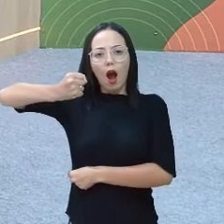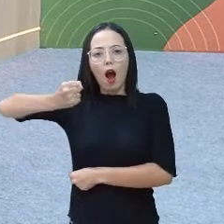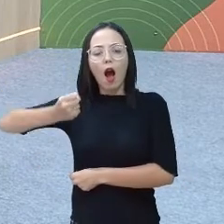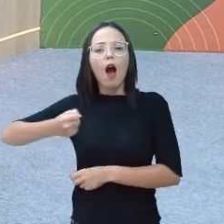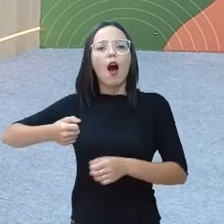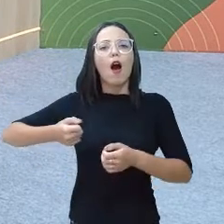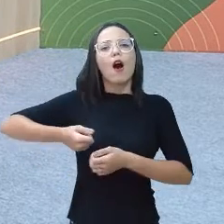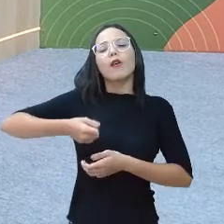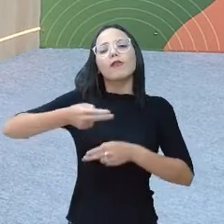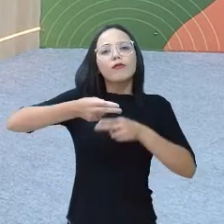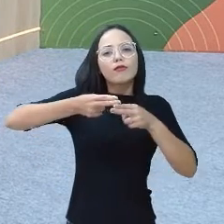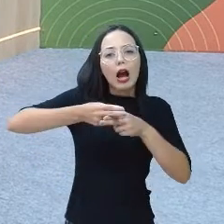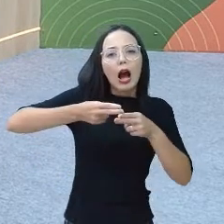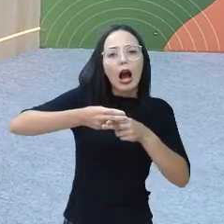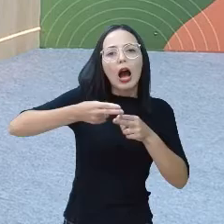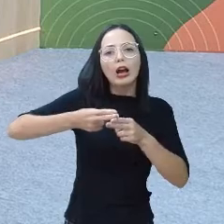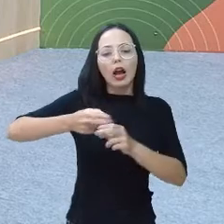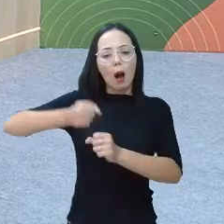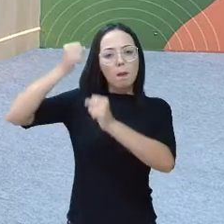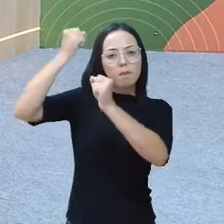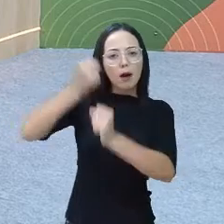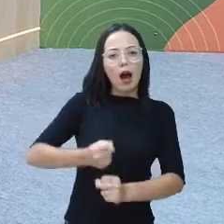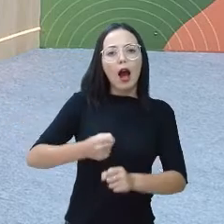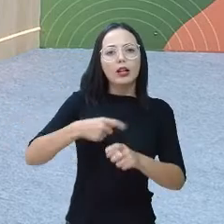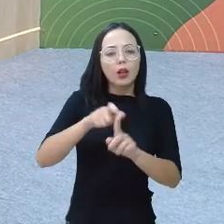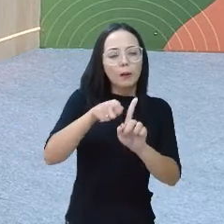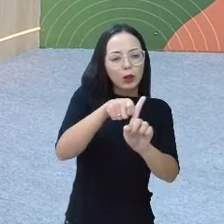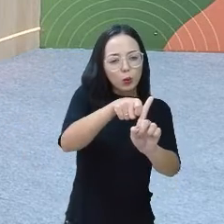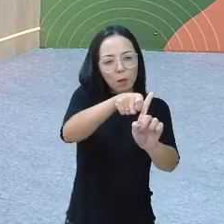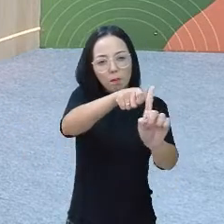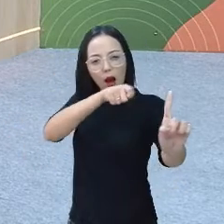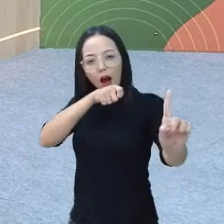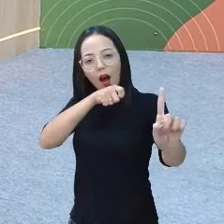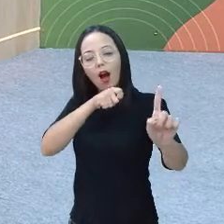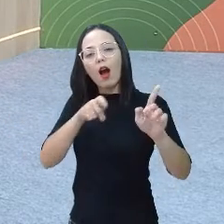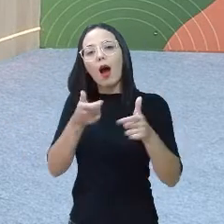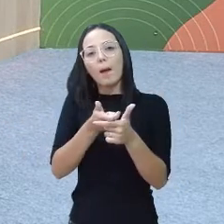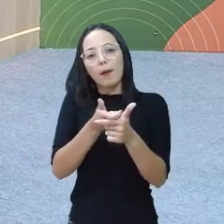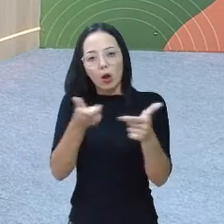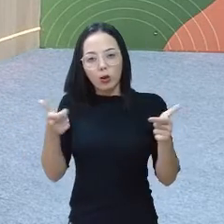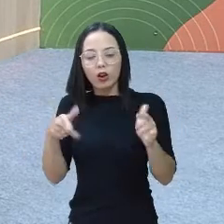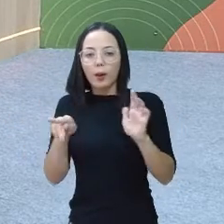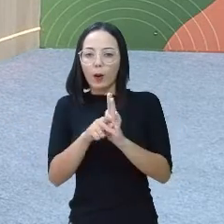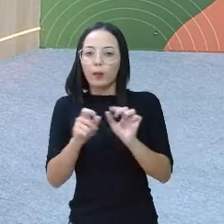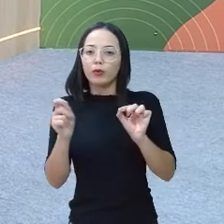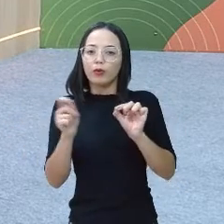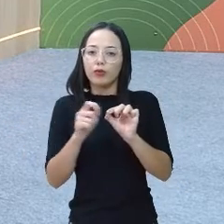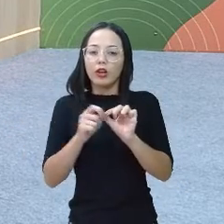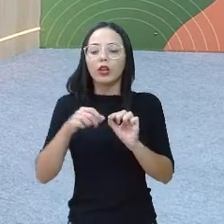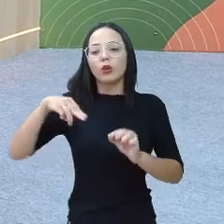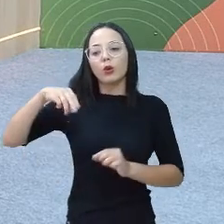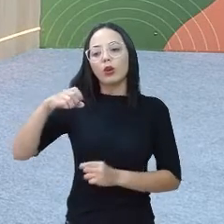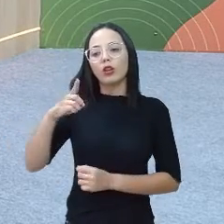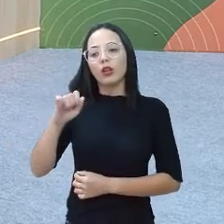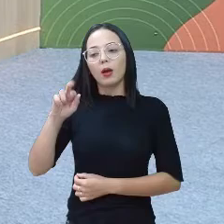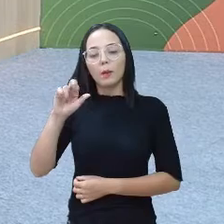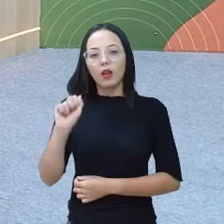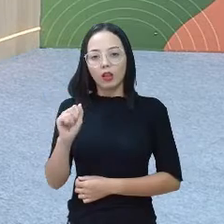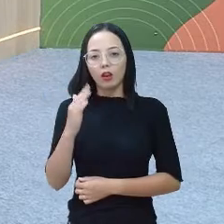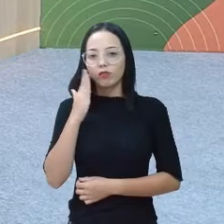facas, tacapes, né, machado, arco e flecha, a maioria produzido, né, de madeira,